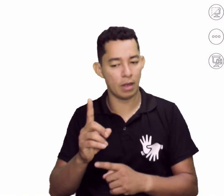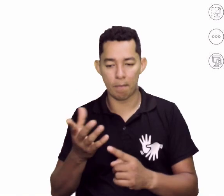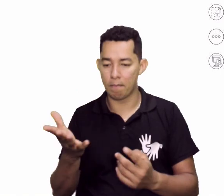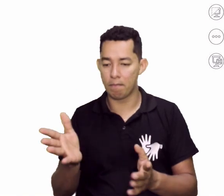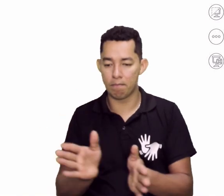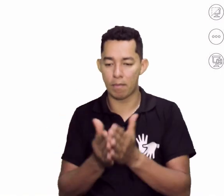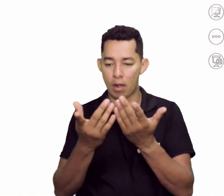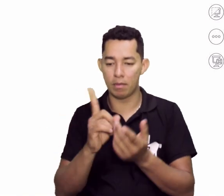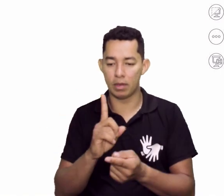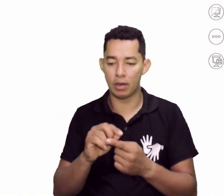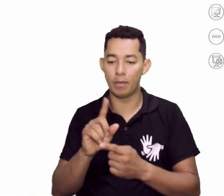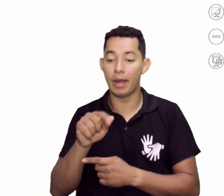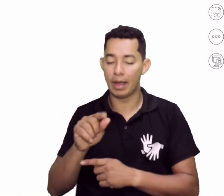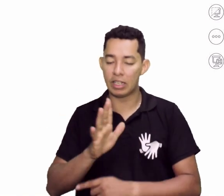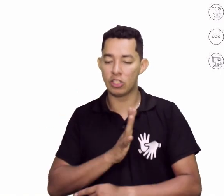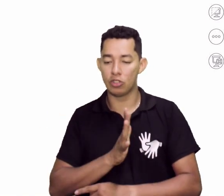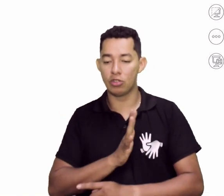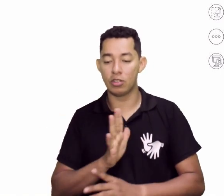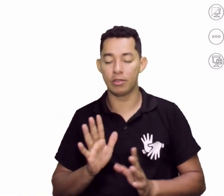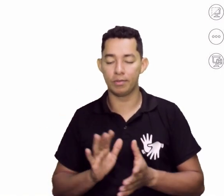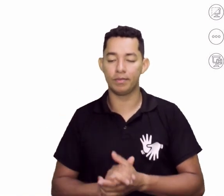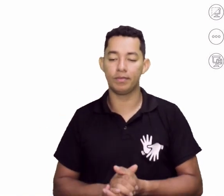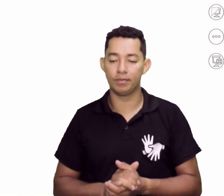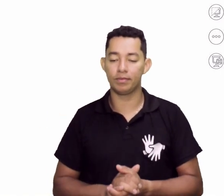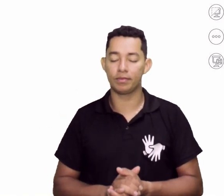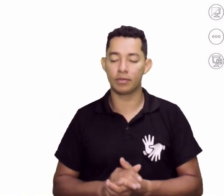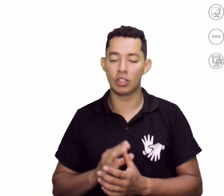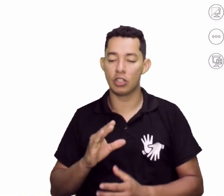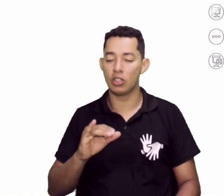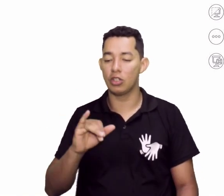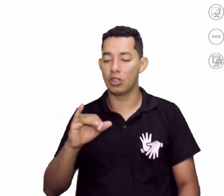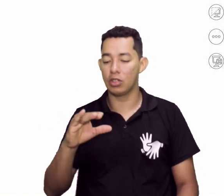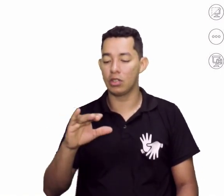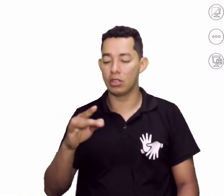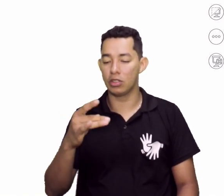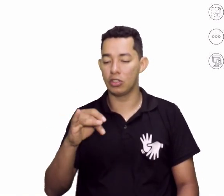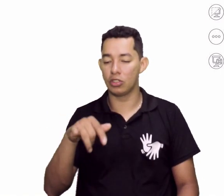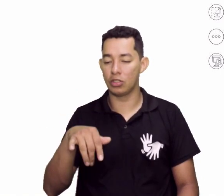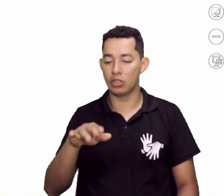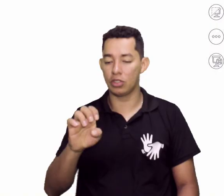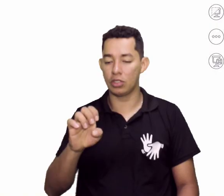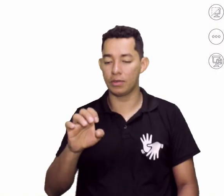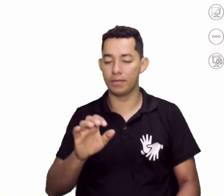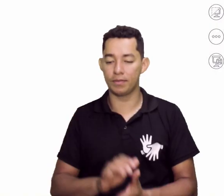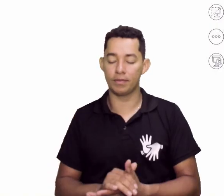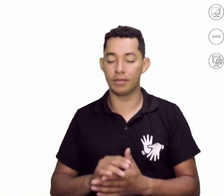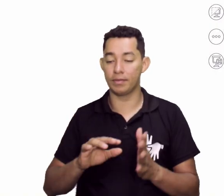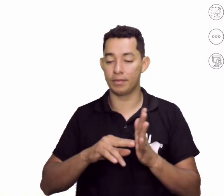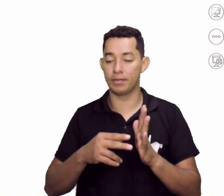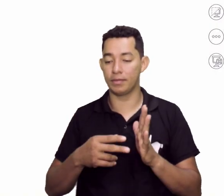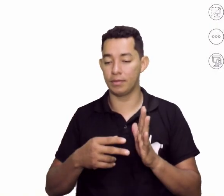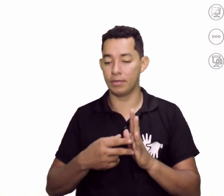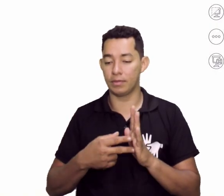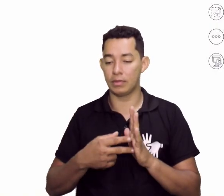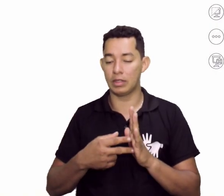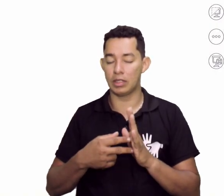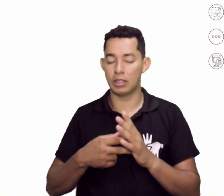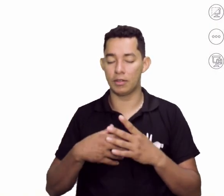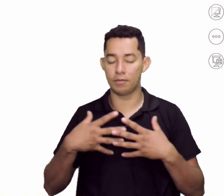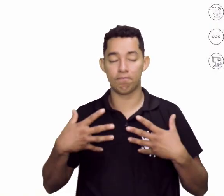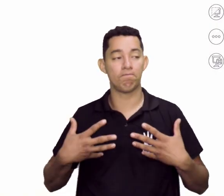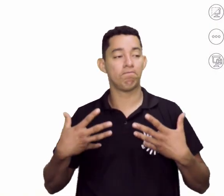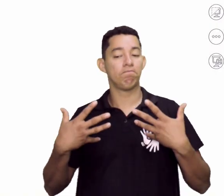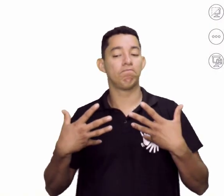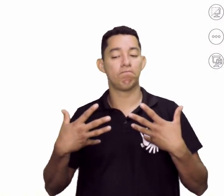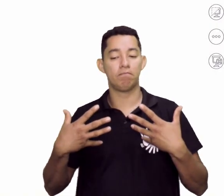tá? Chique, né? Chique é uma palavra, acho que francesa, que quer dizer elegância, se eu